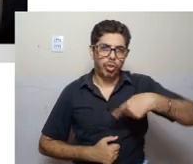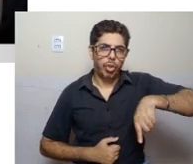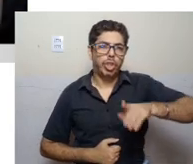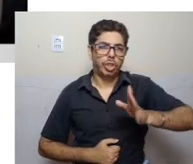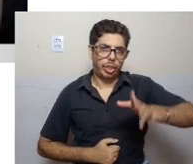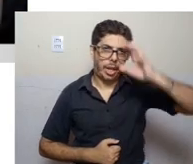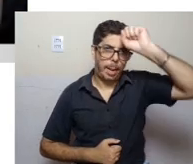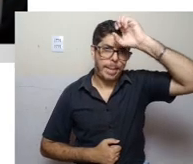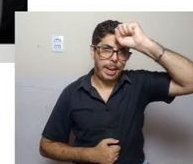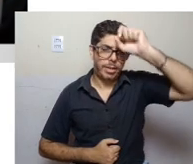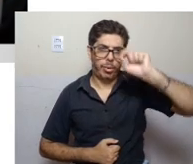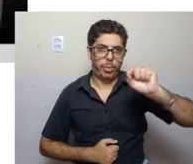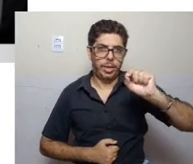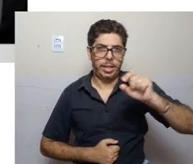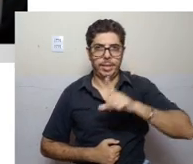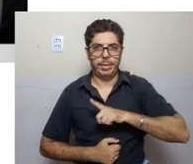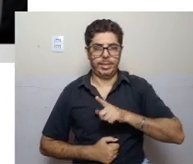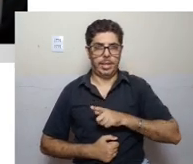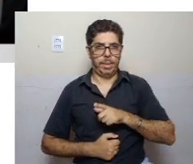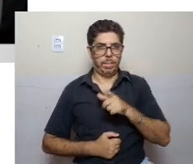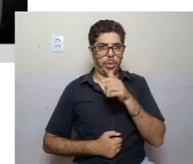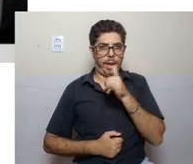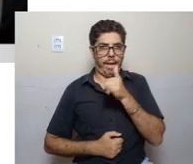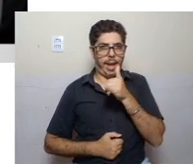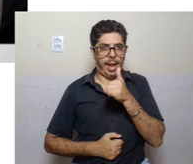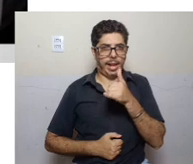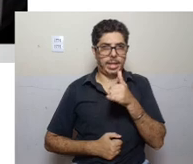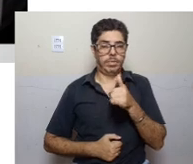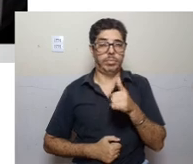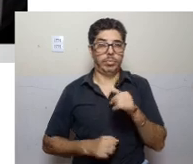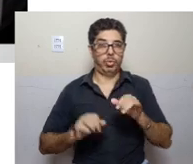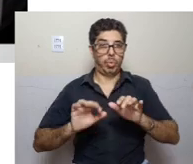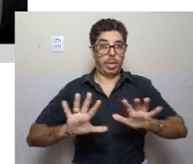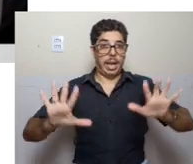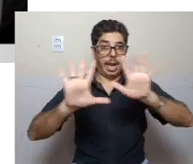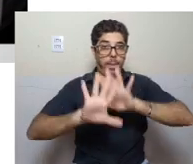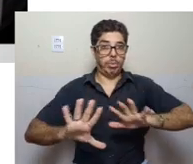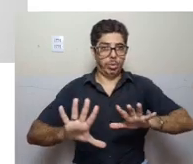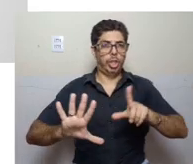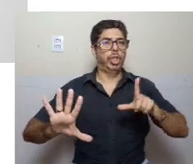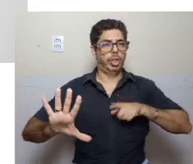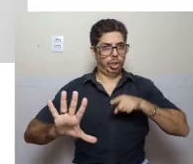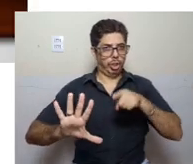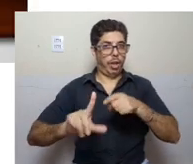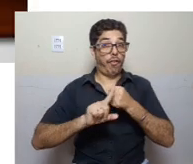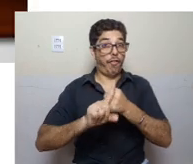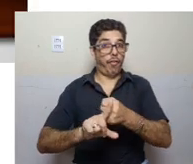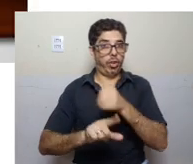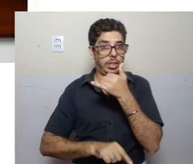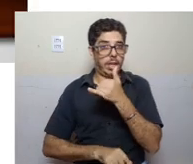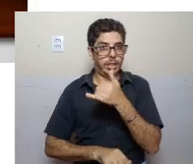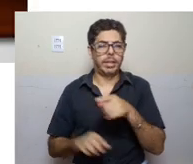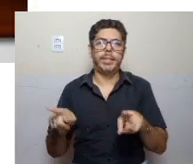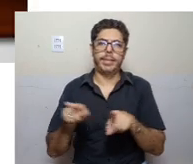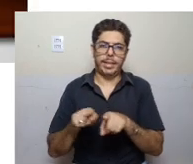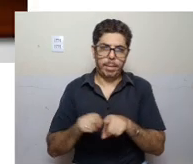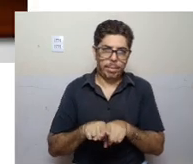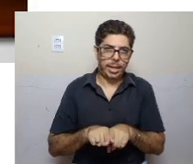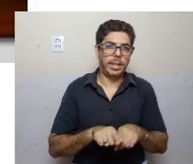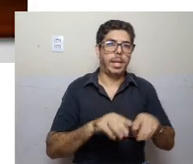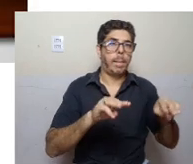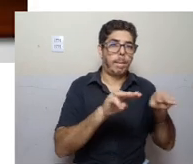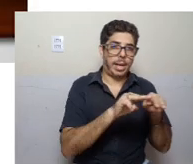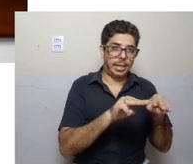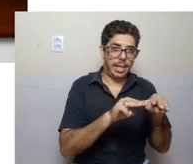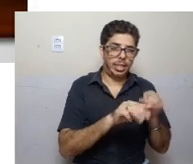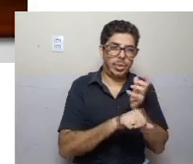Nós vimos que quando uma carga é colocada em um campo elétrico, ela experimenta uma força elétrica. O mesmo ocorre quando uma carga é colocada em um